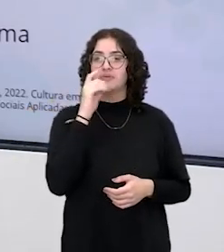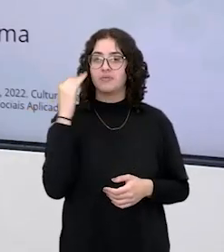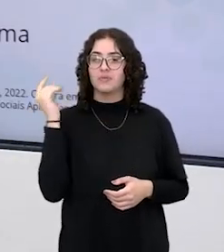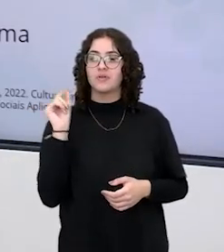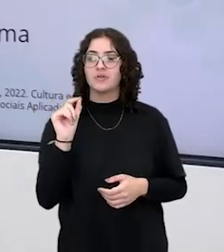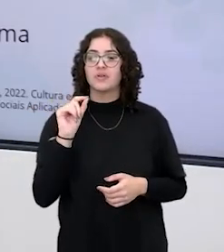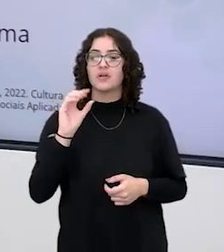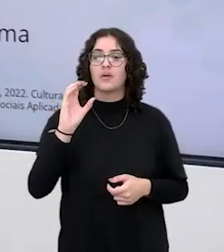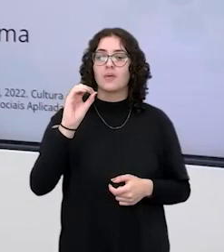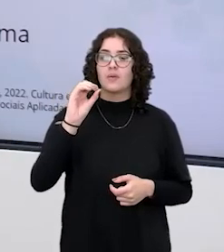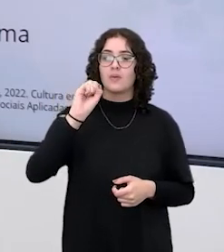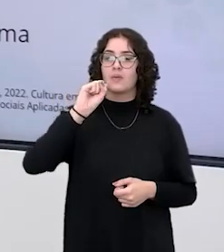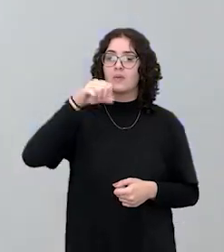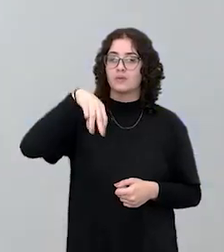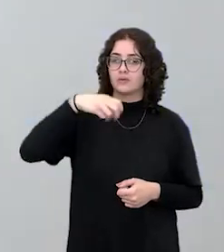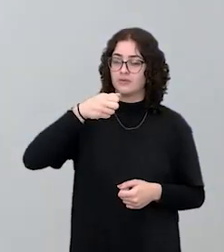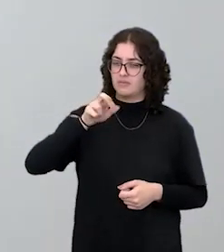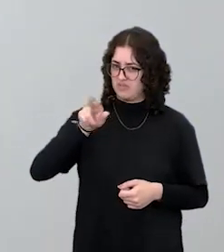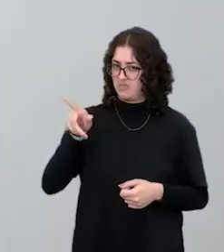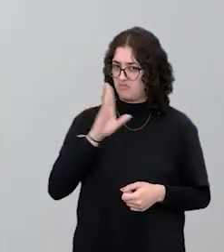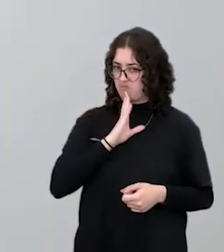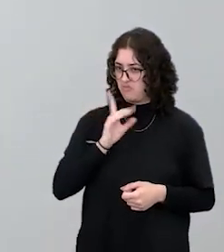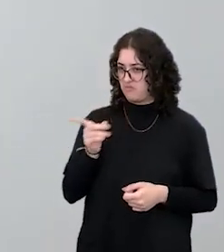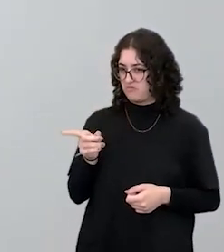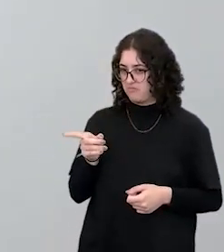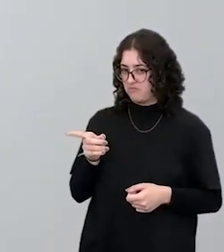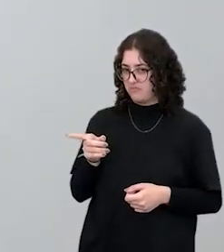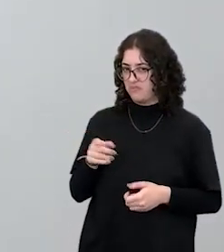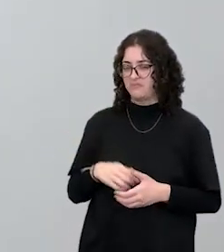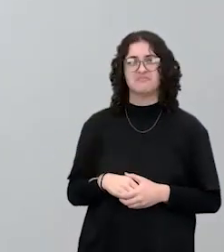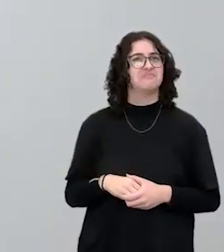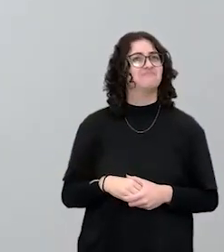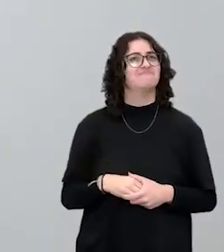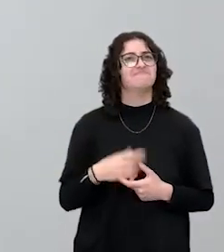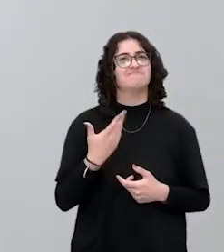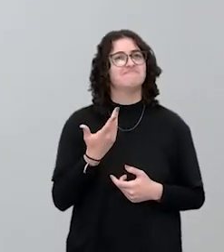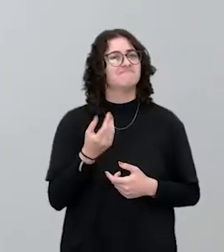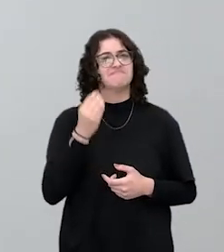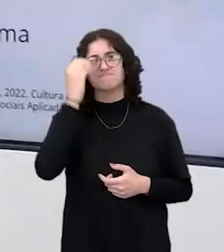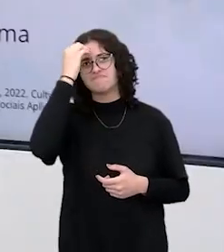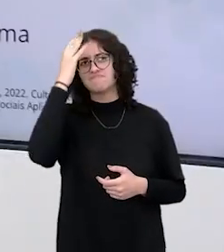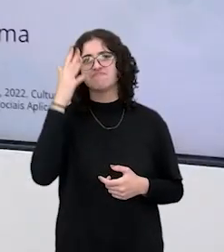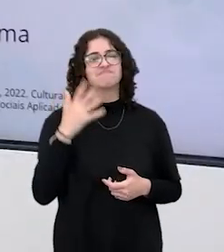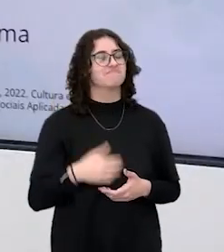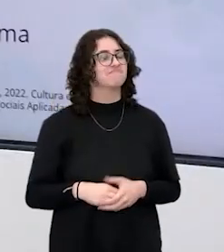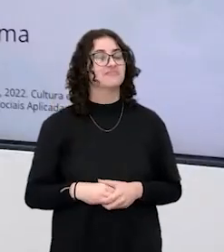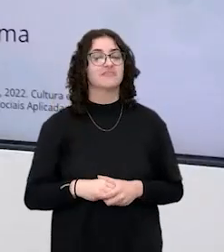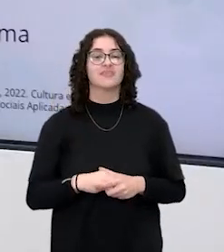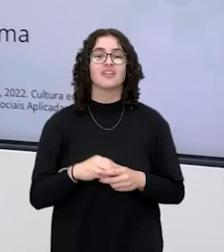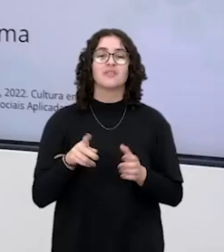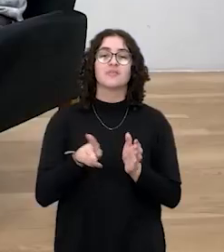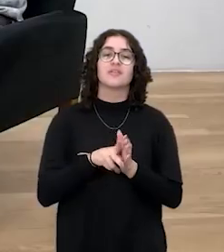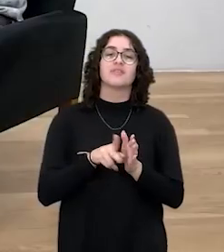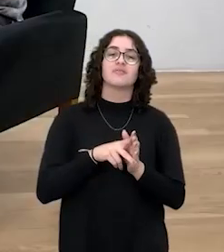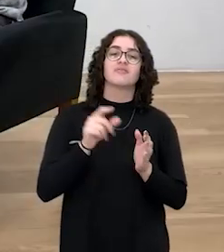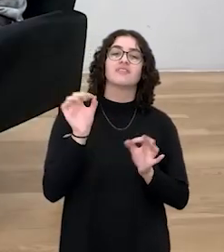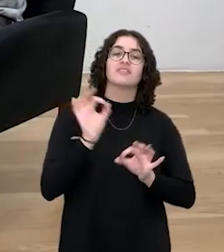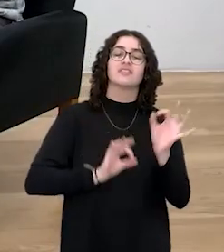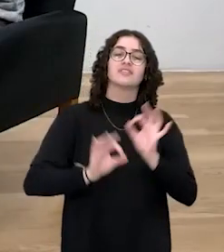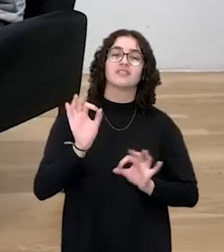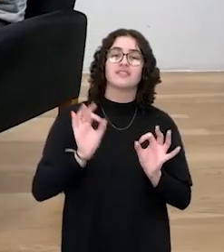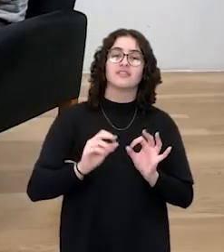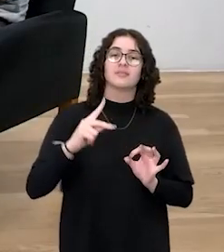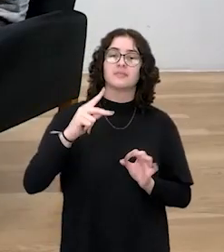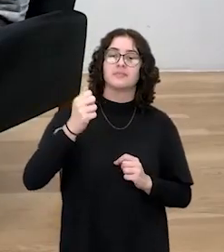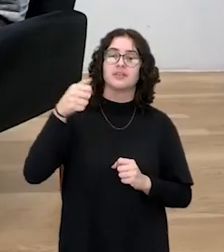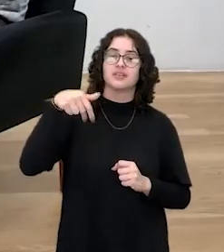o Osmar Prado. Conhece o Osmar Prado? De cabeça... Ele fez agora a releitura do Pantanal. Sim. Acho que era o